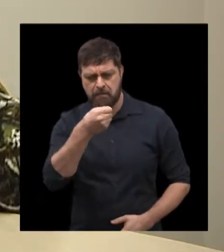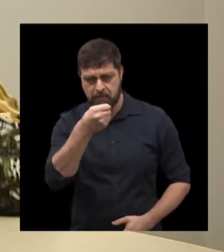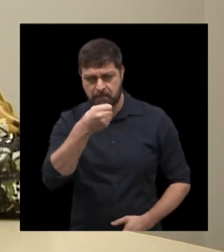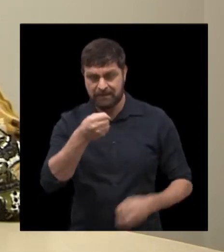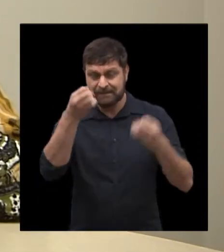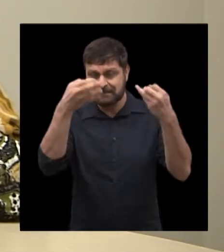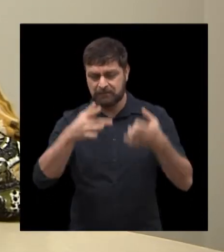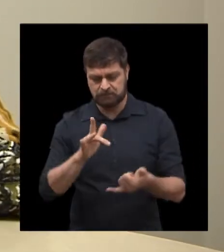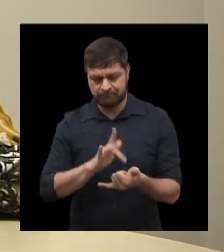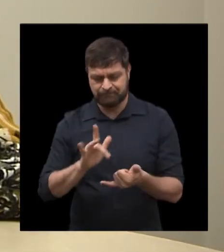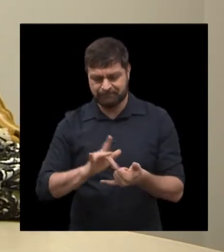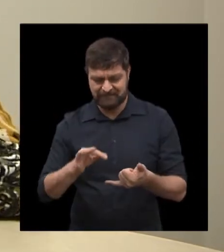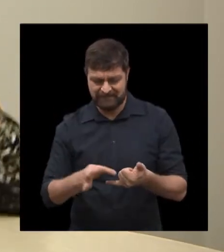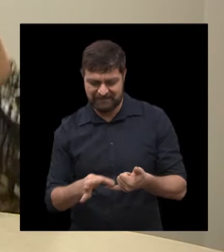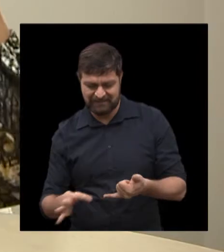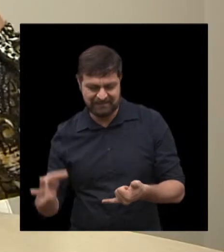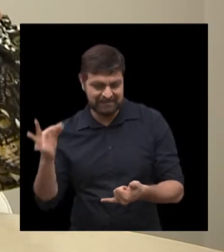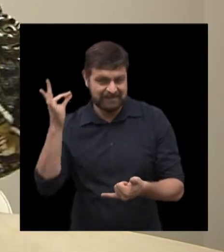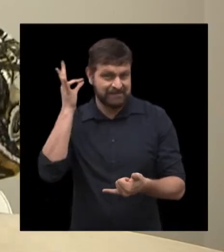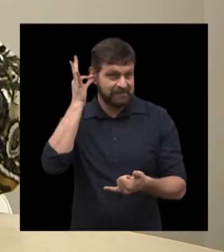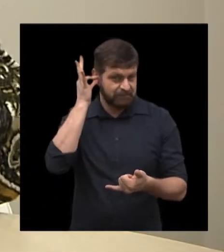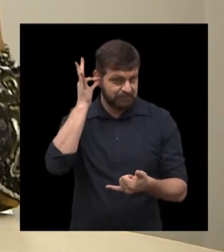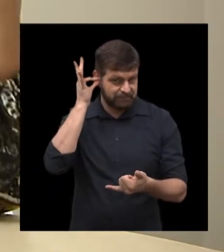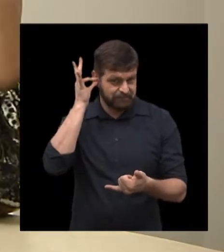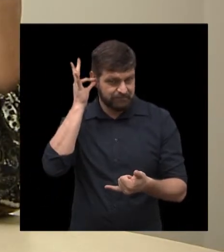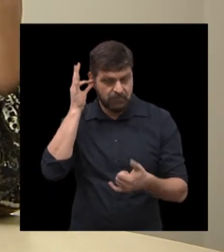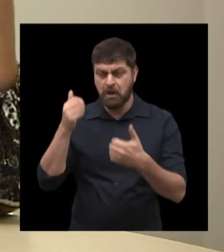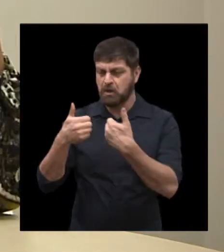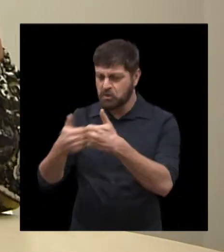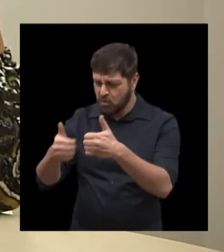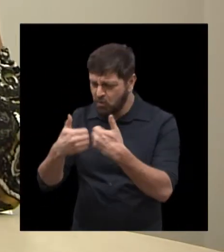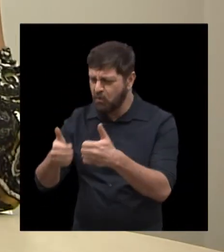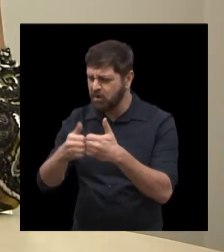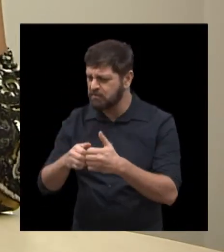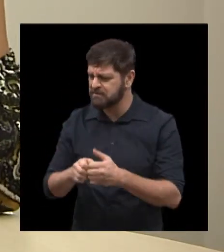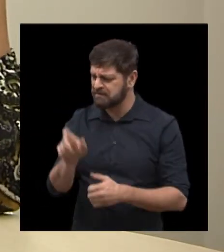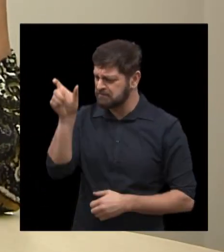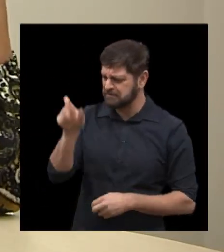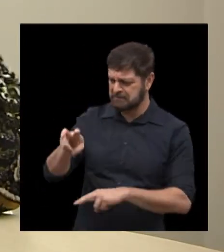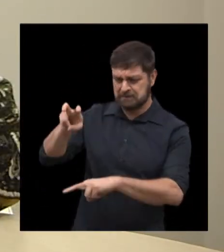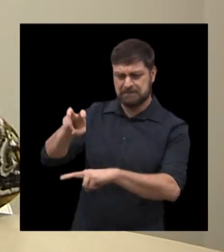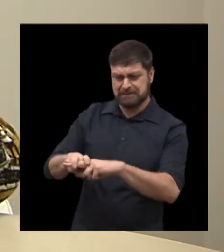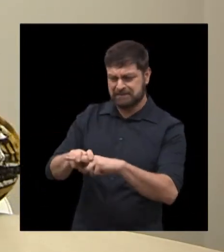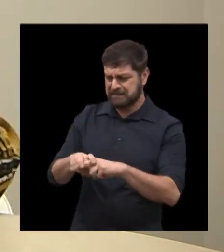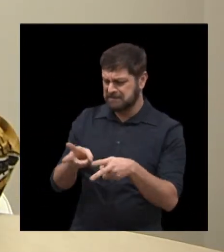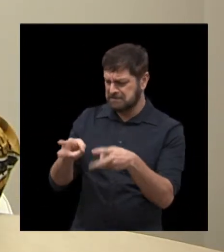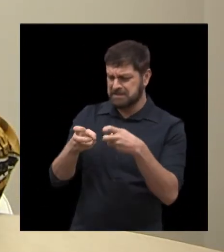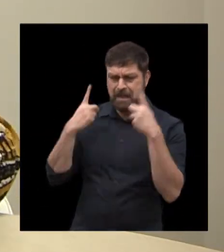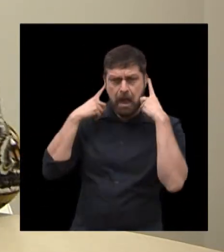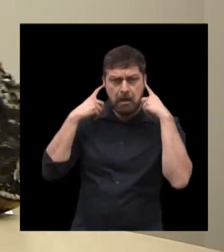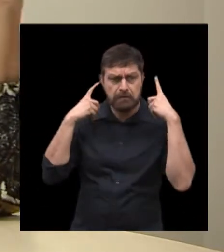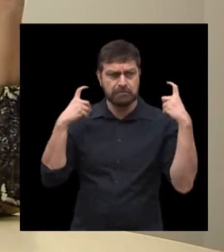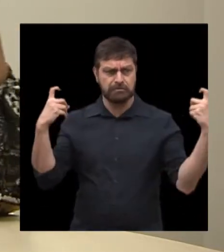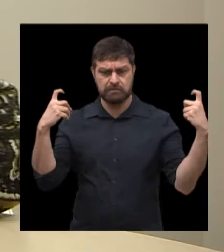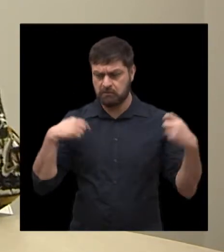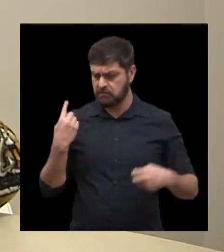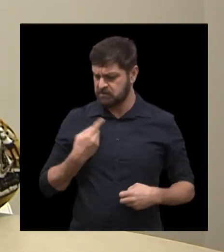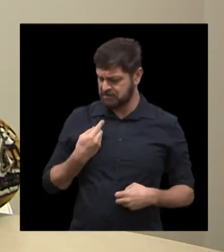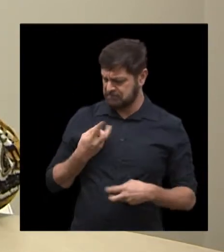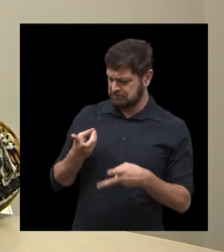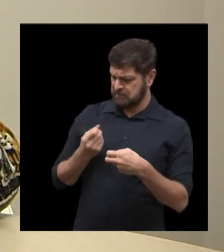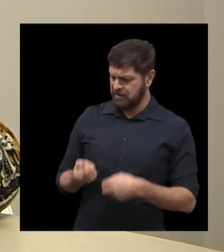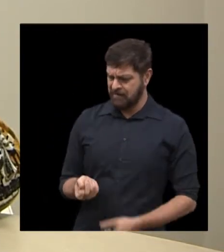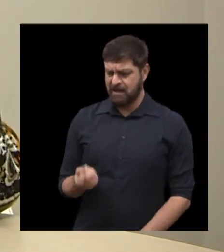os fones de ouvido, aqueles que a gente ouve no ônibus. Mesmo a pessoa estando com o fone, a gente está ouvindo, né? A gente que está de fora